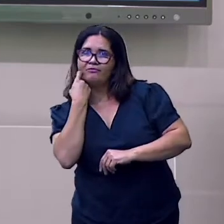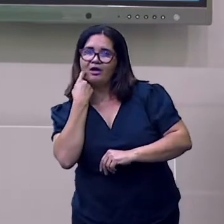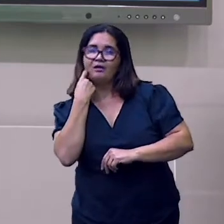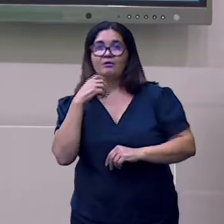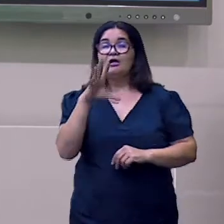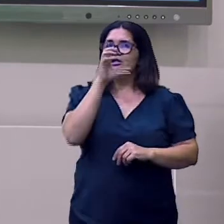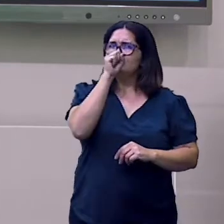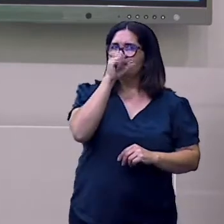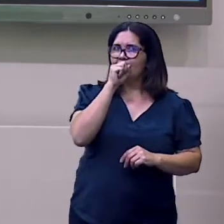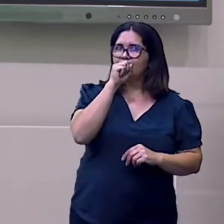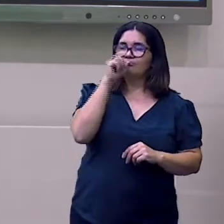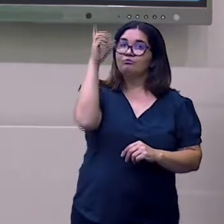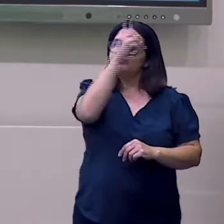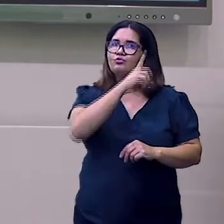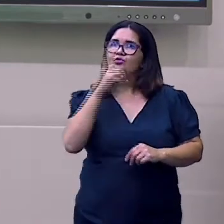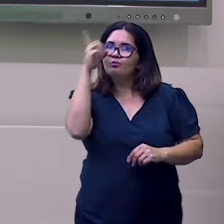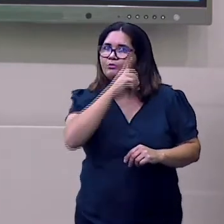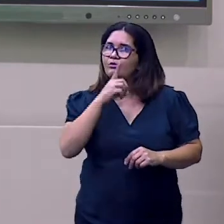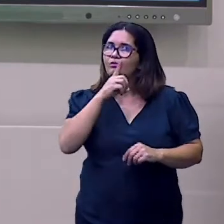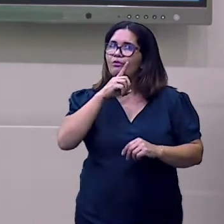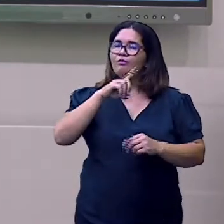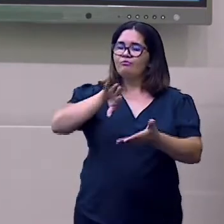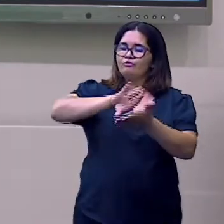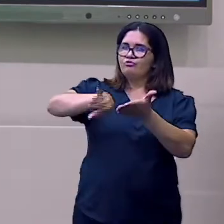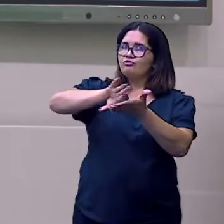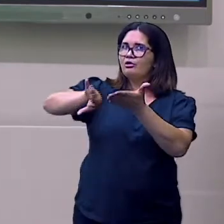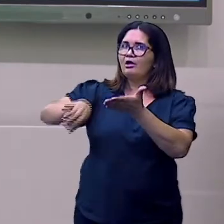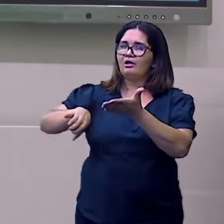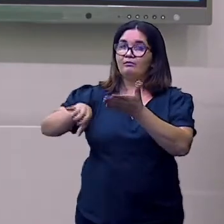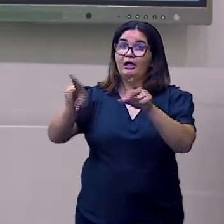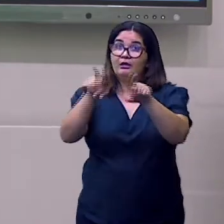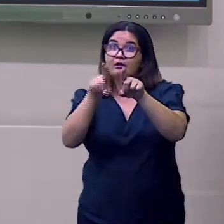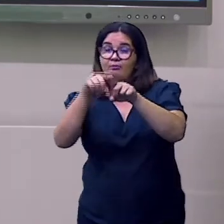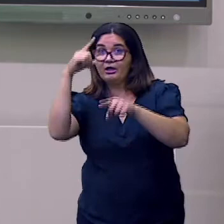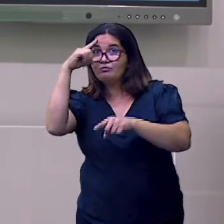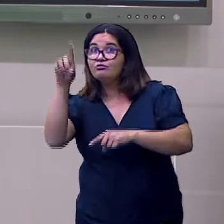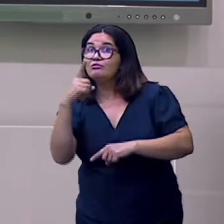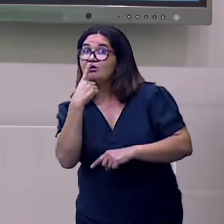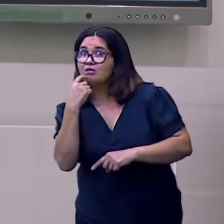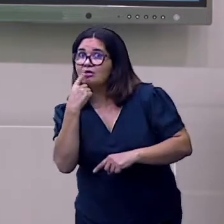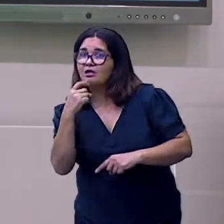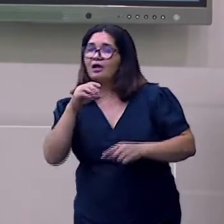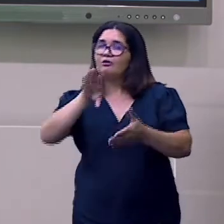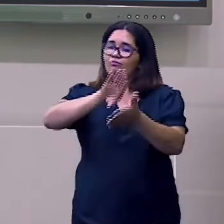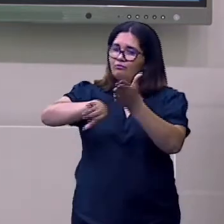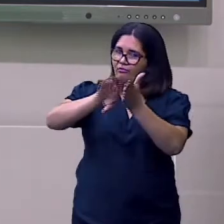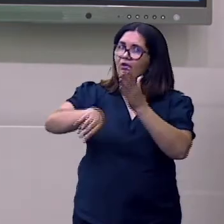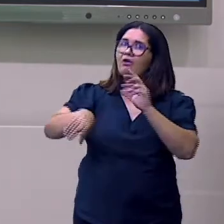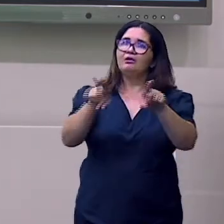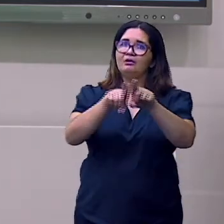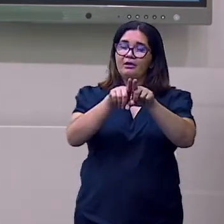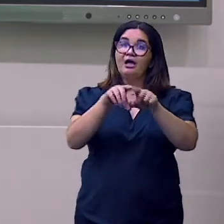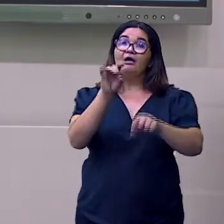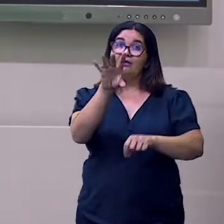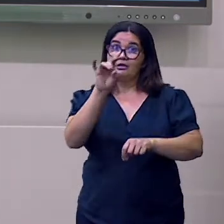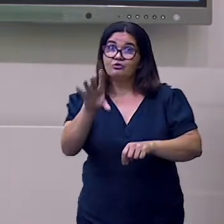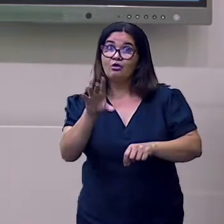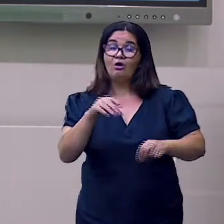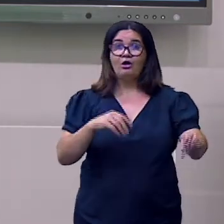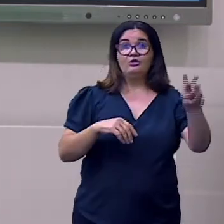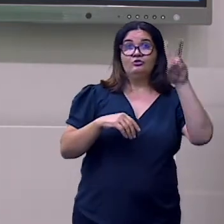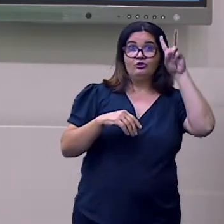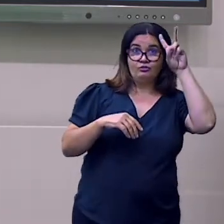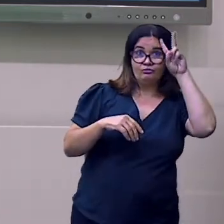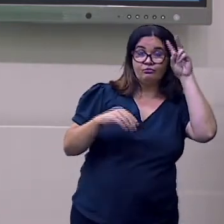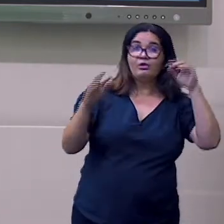sábado e domingo não conta e feriado também não conta. O segundo, o empregador quem